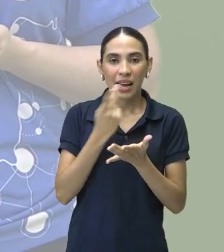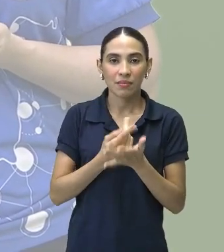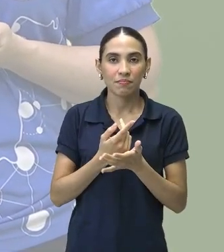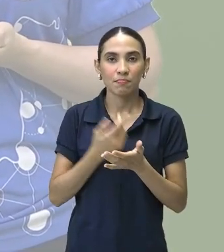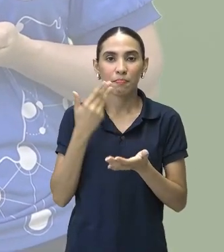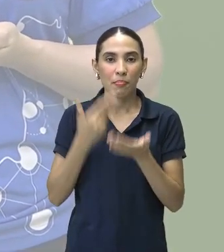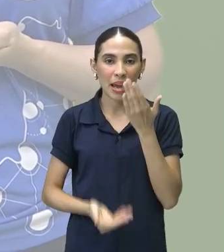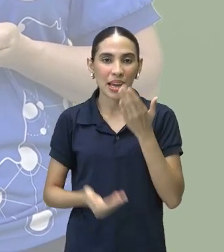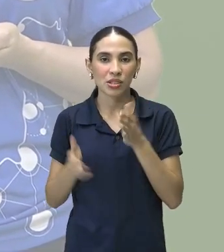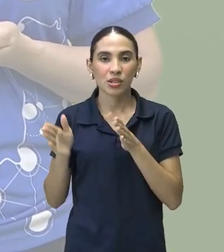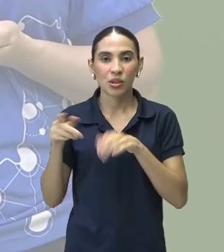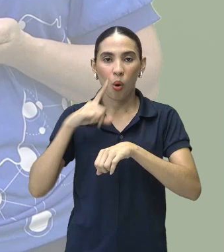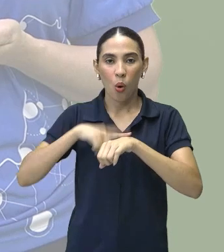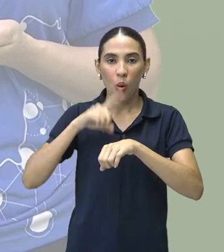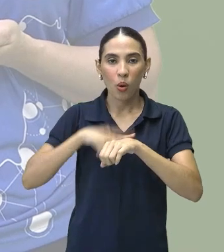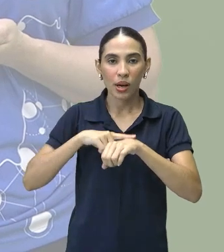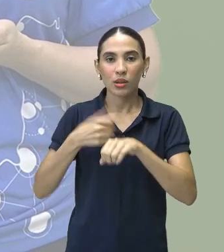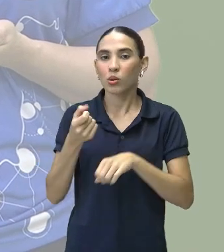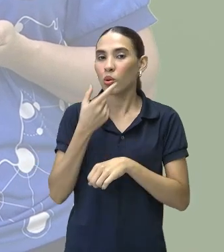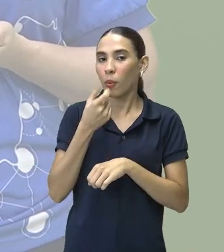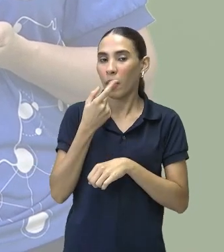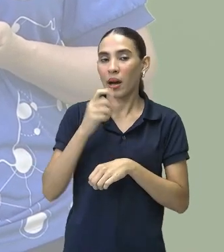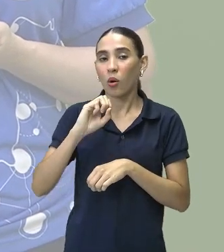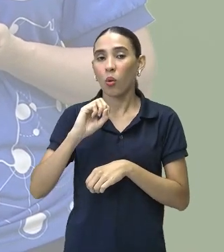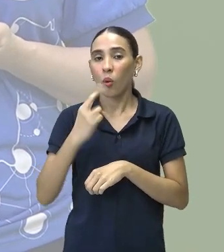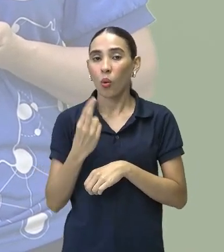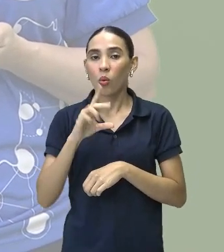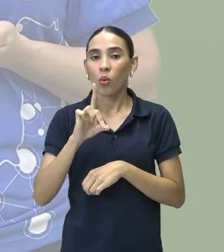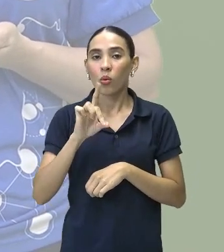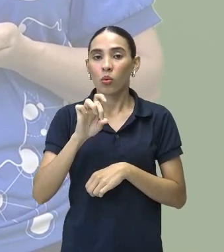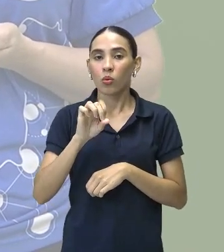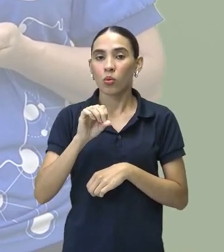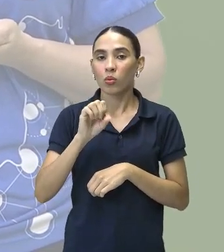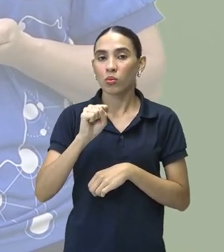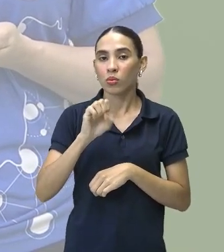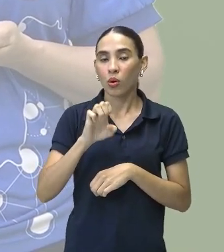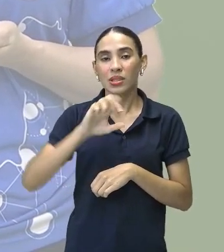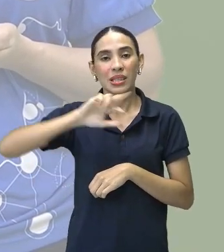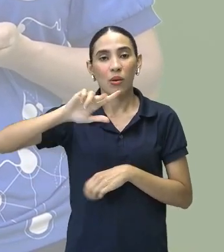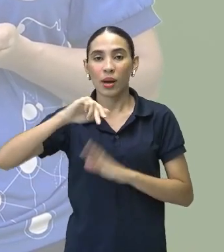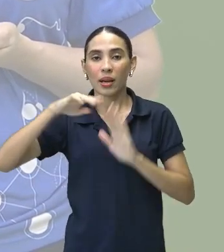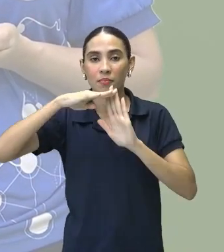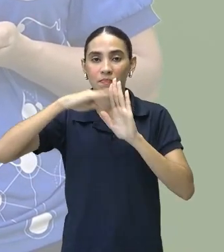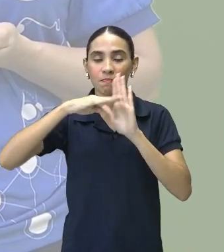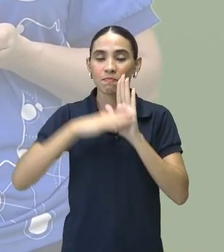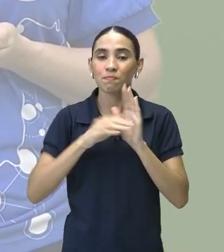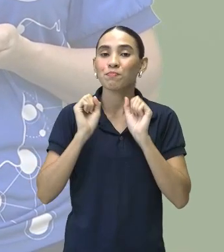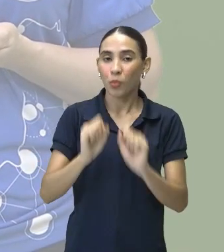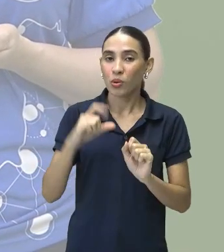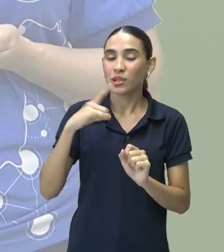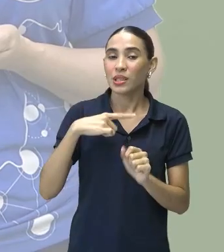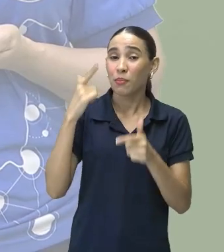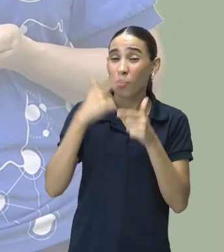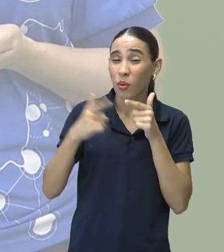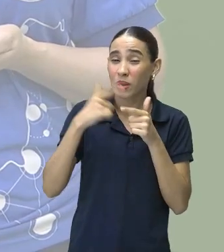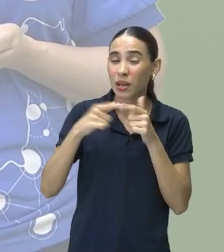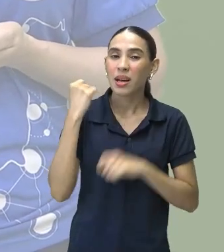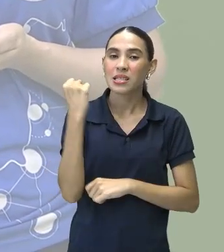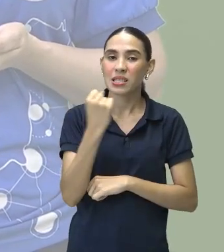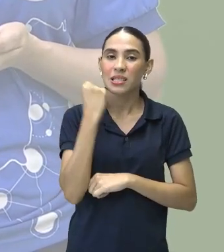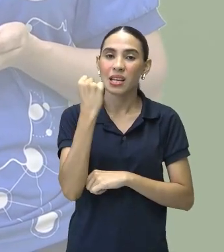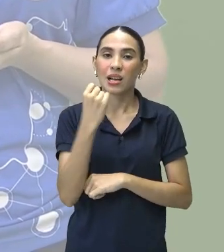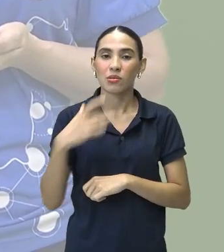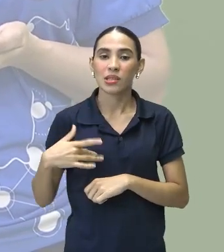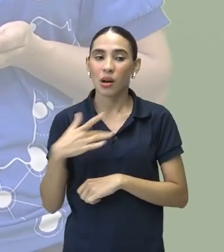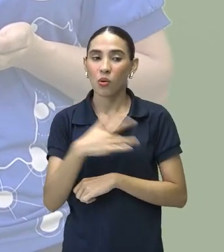do horário, né, ou doses que não são as doses prescritas, pode acarretar em problemas sérios na saúde